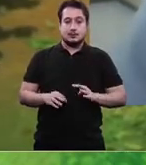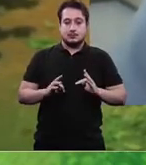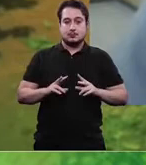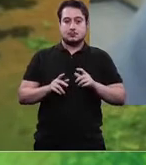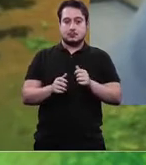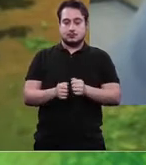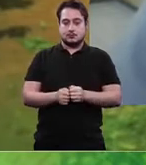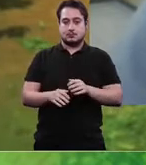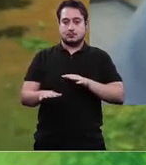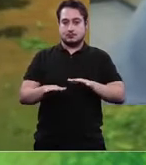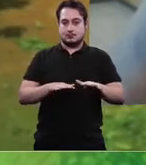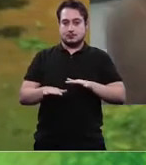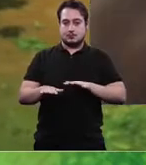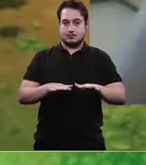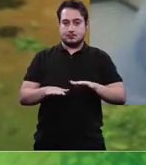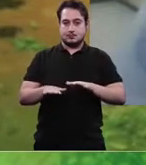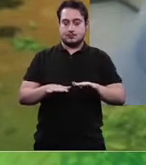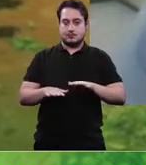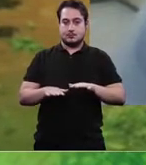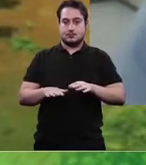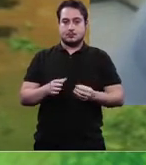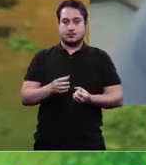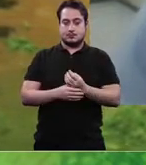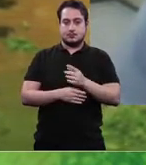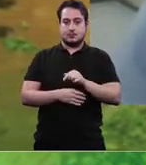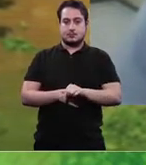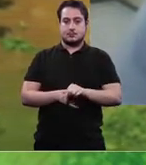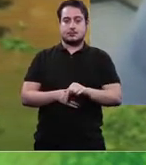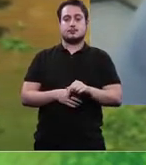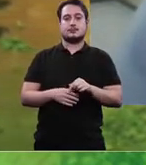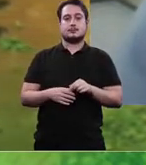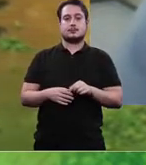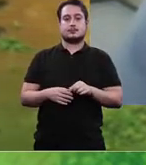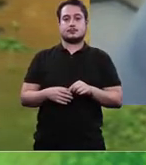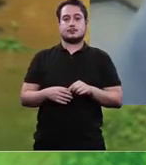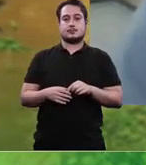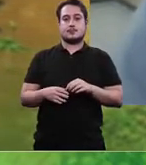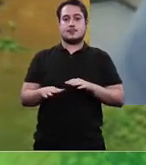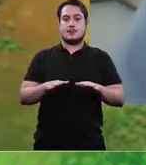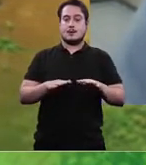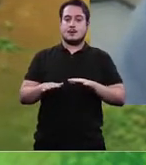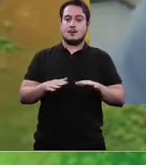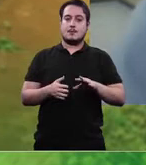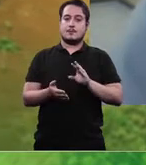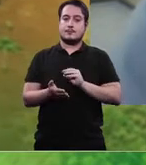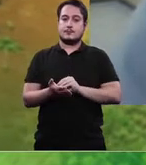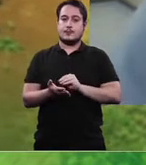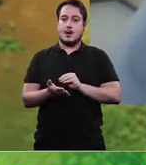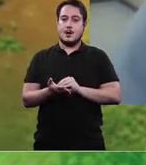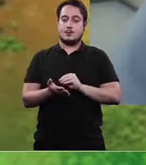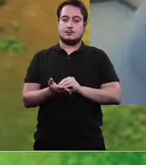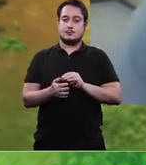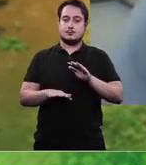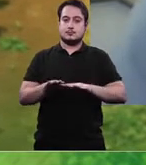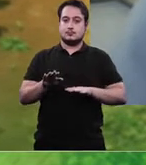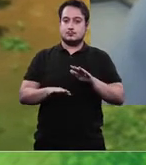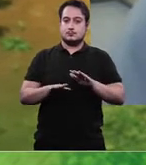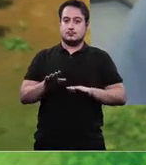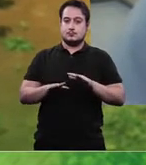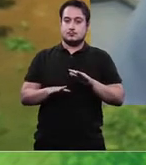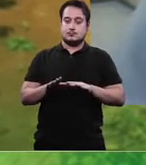esse movimento que existe hoje, um movimento de falta, talvez,